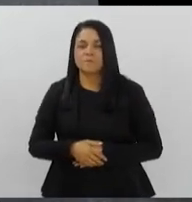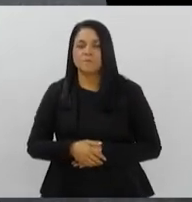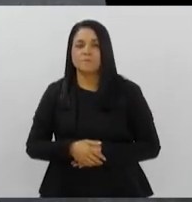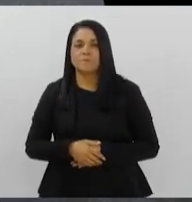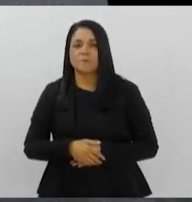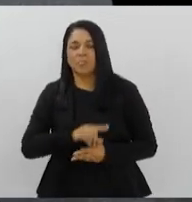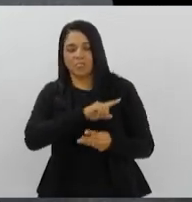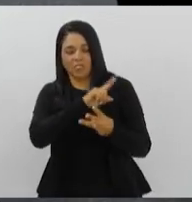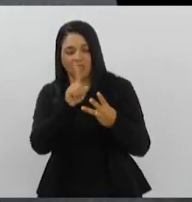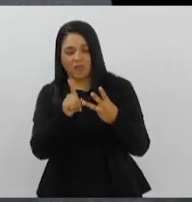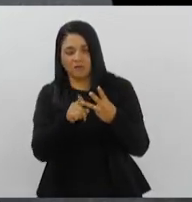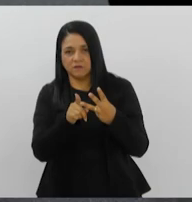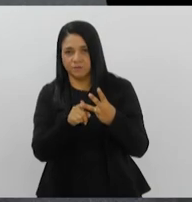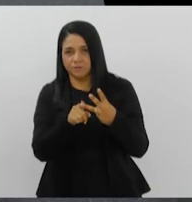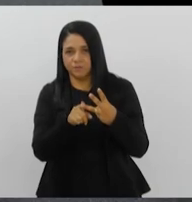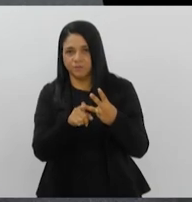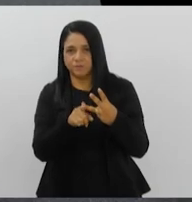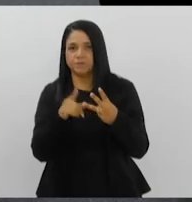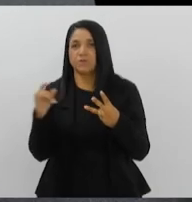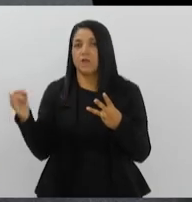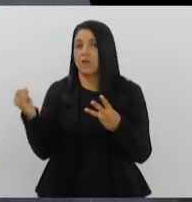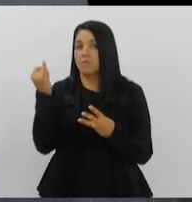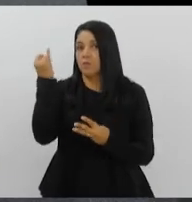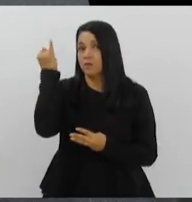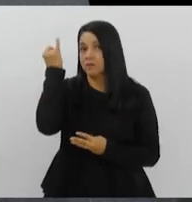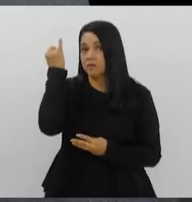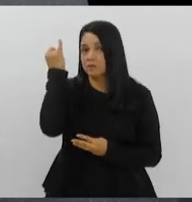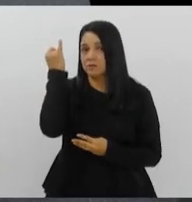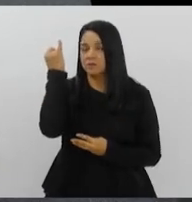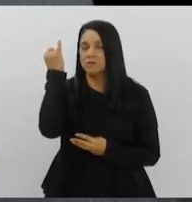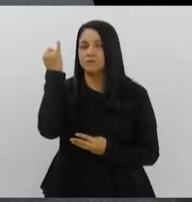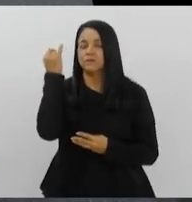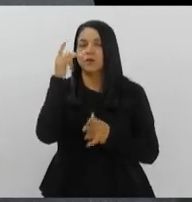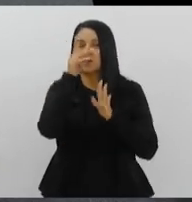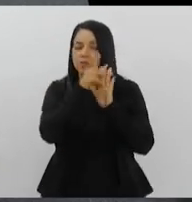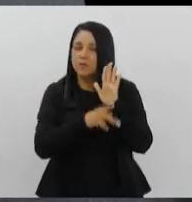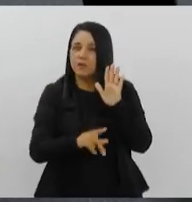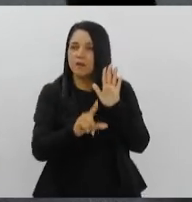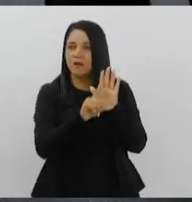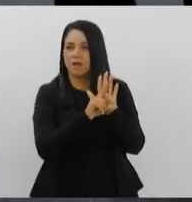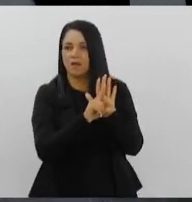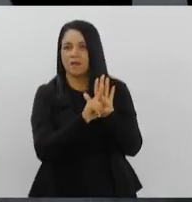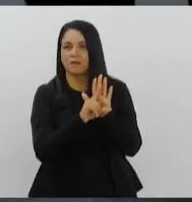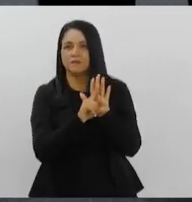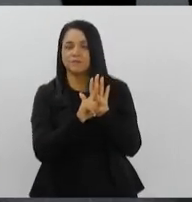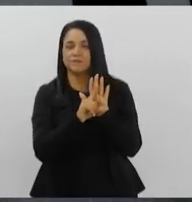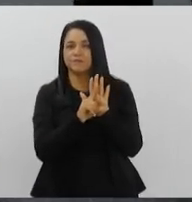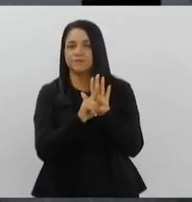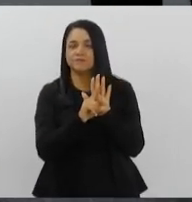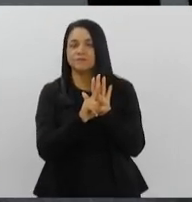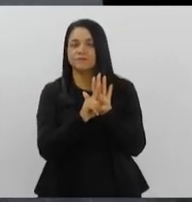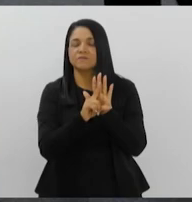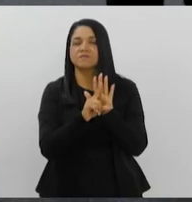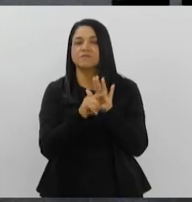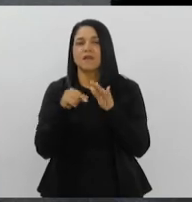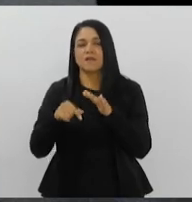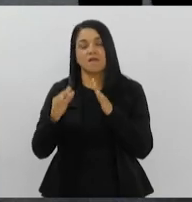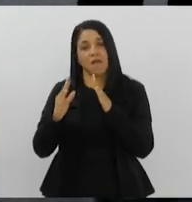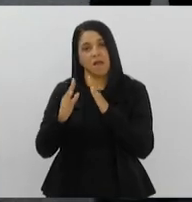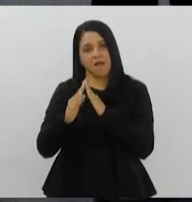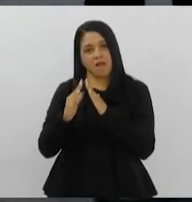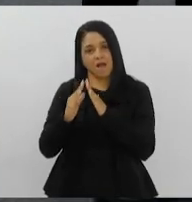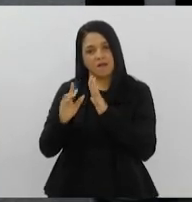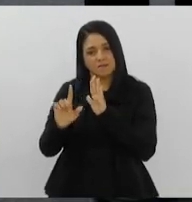fim, falar da importância desse projeto, Tia Ju, de nós estarmos da nossa casa de leis,